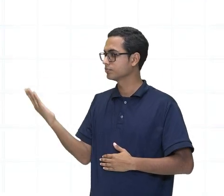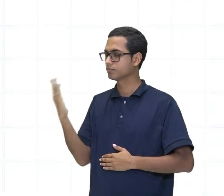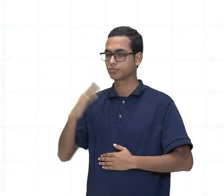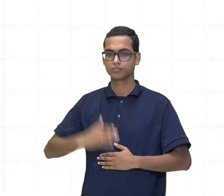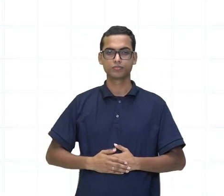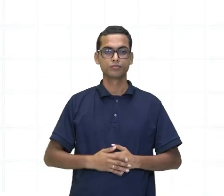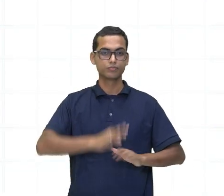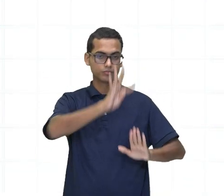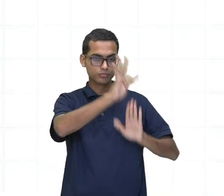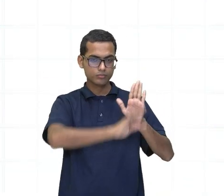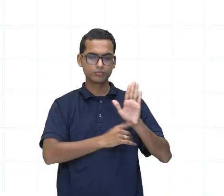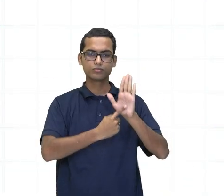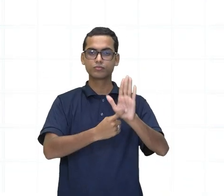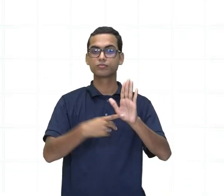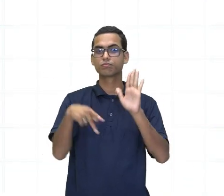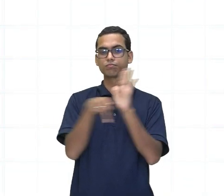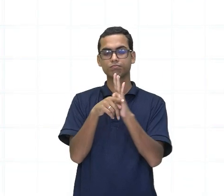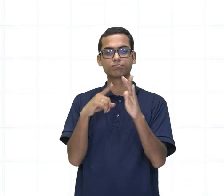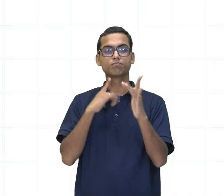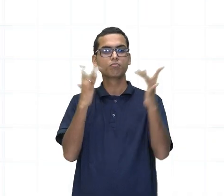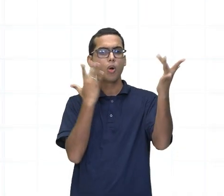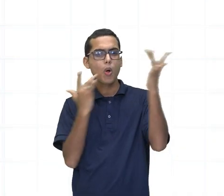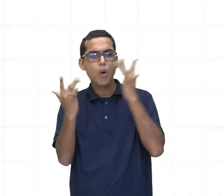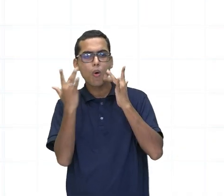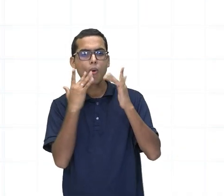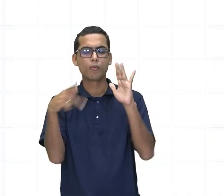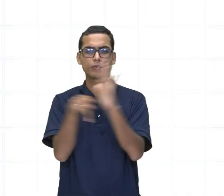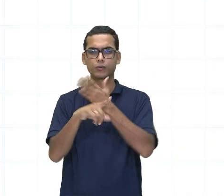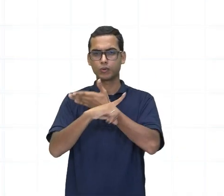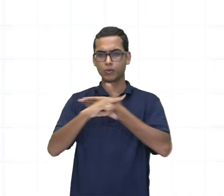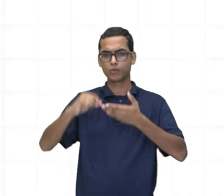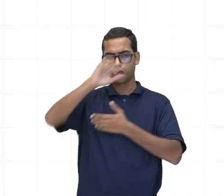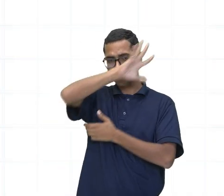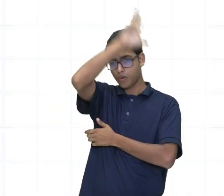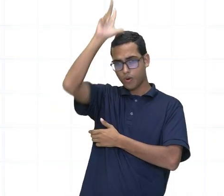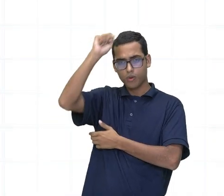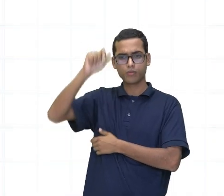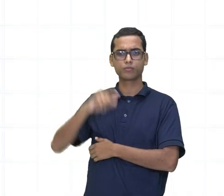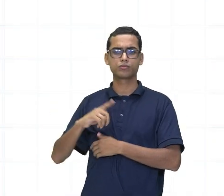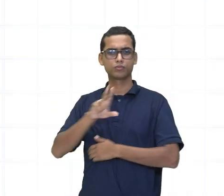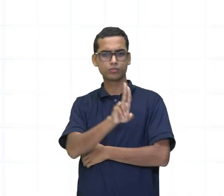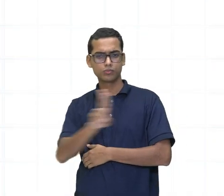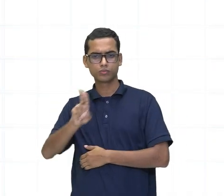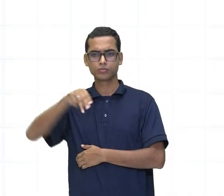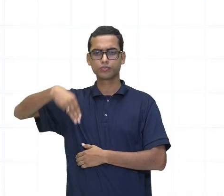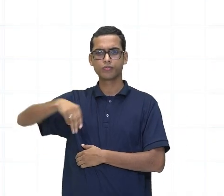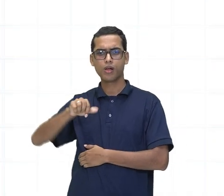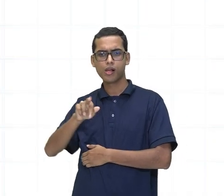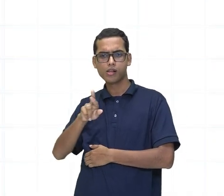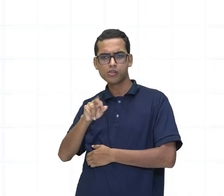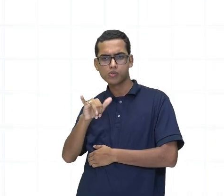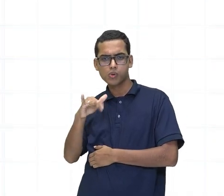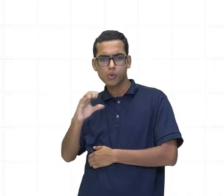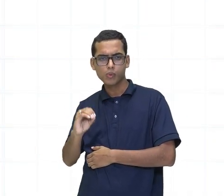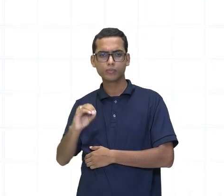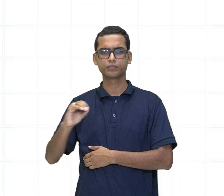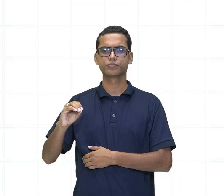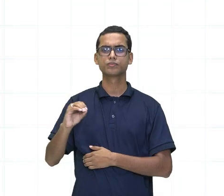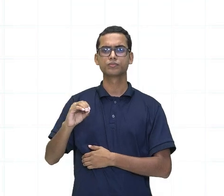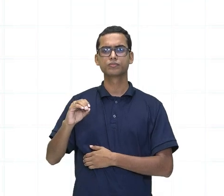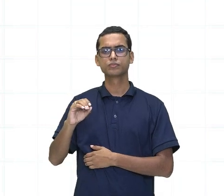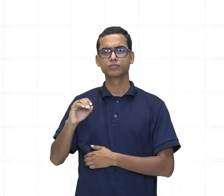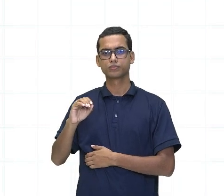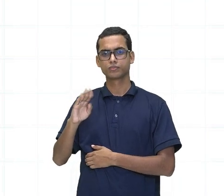Esse texto teatral foi escrito aí pelo amazonense Márcio Gonçalves Bente de Souza, mais conhecido como Márcio Souza, que